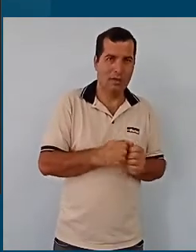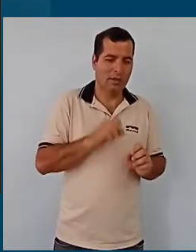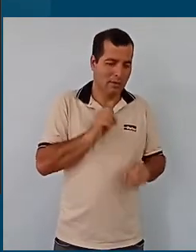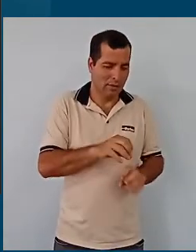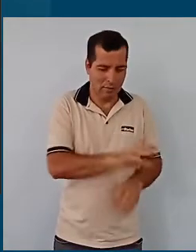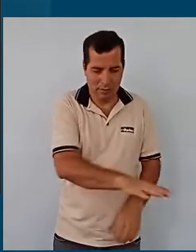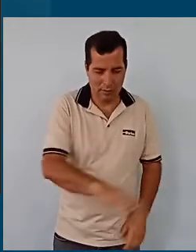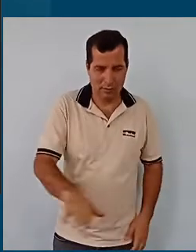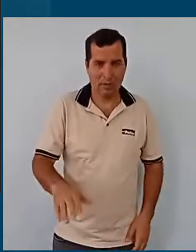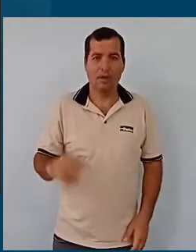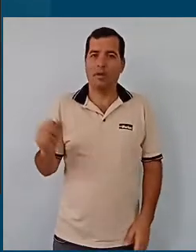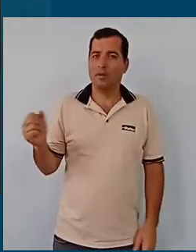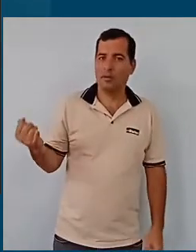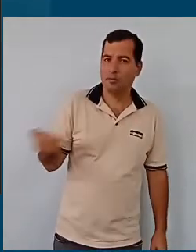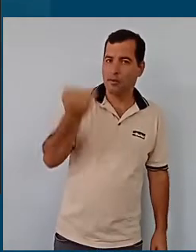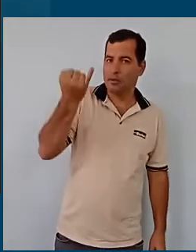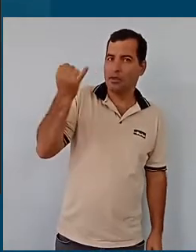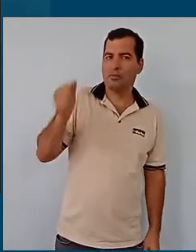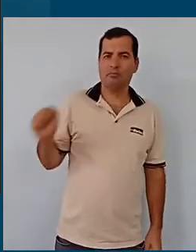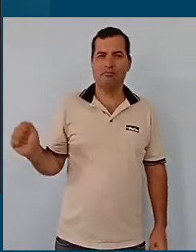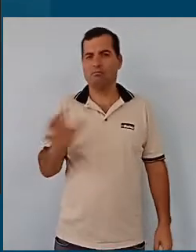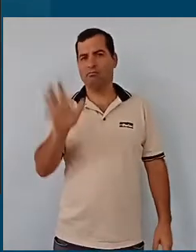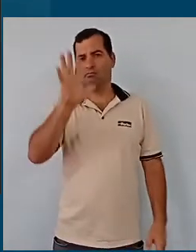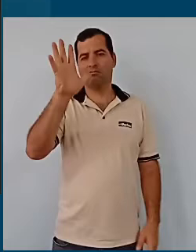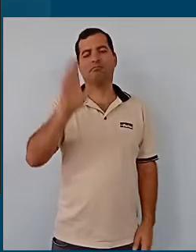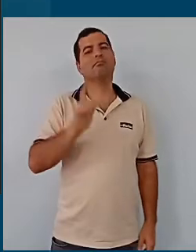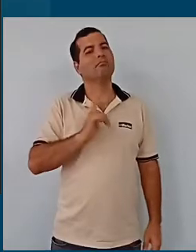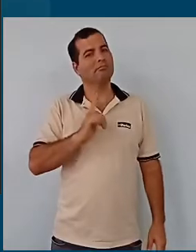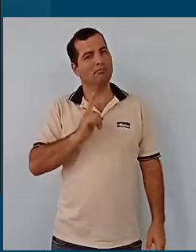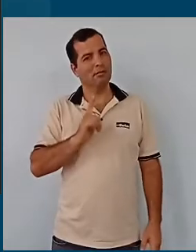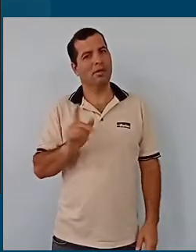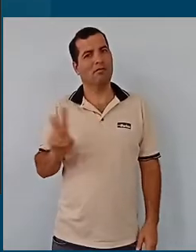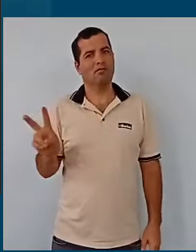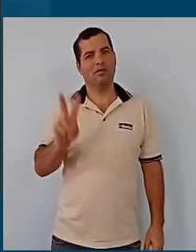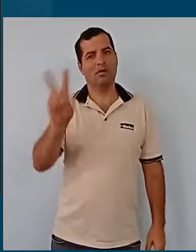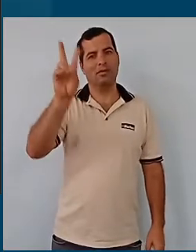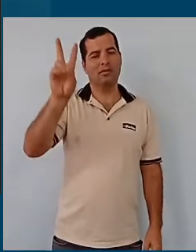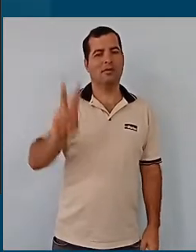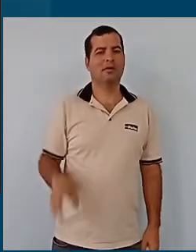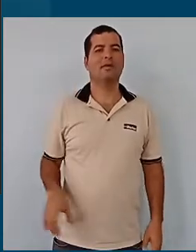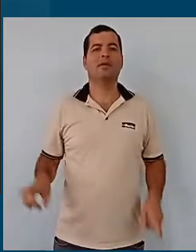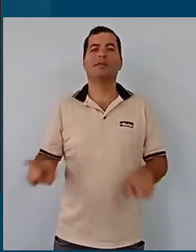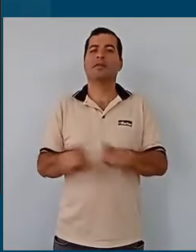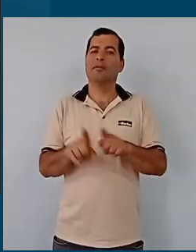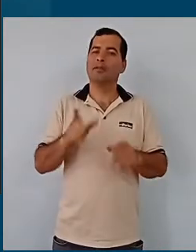precioso, estratégico, né? Ele, aliás, é um problema